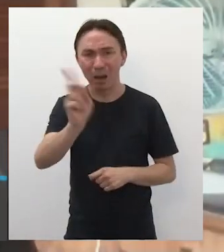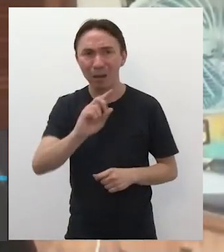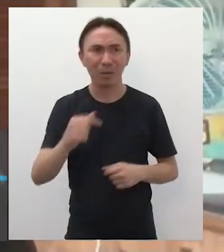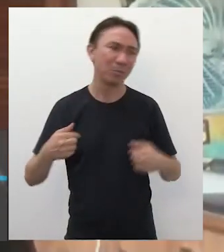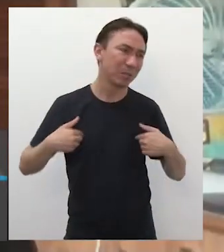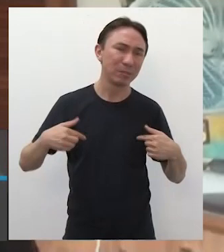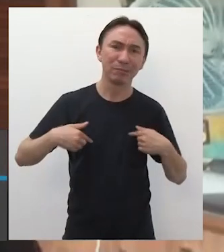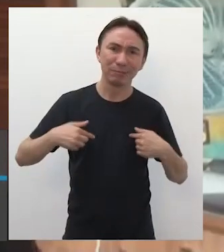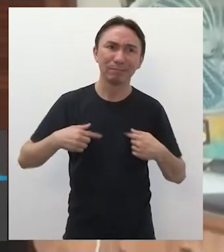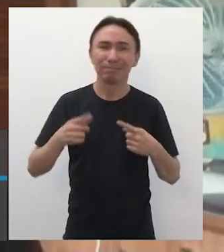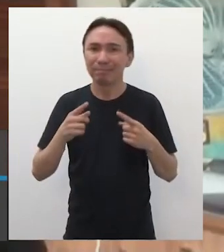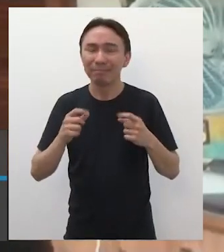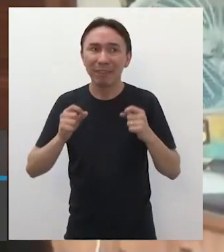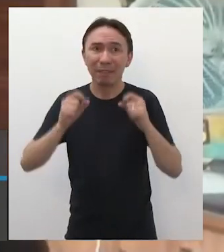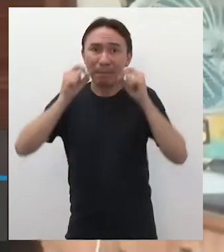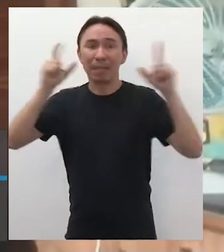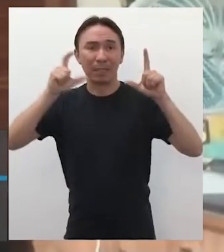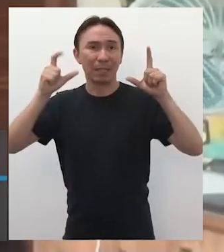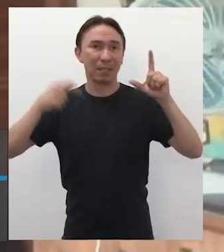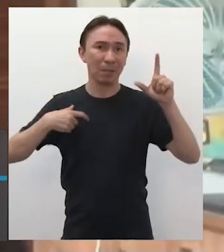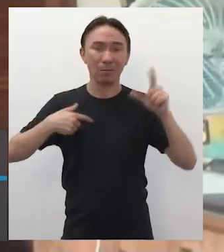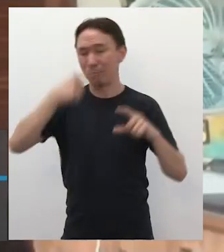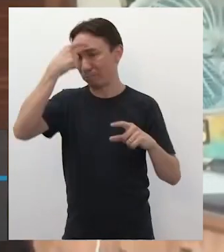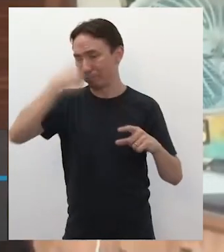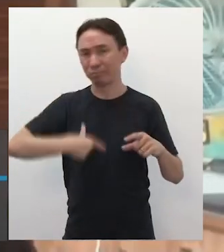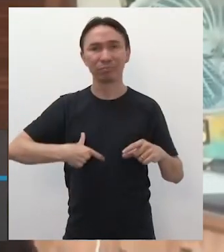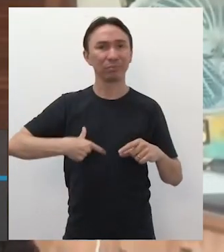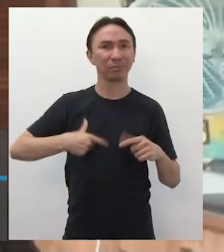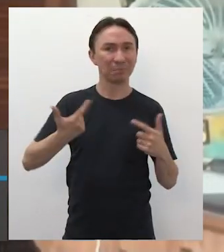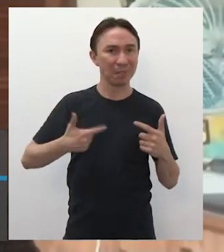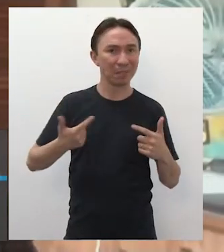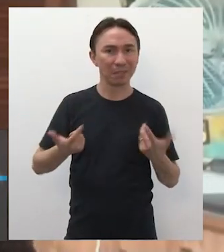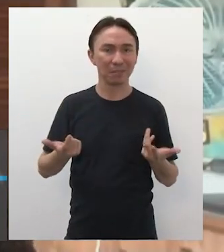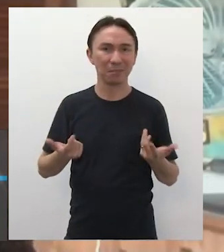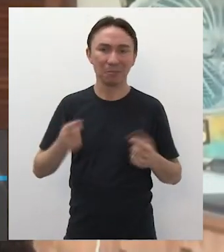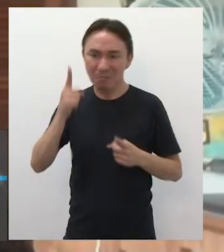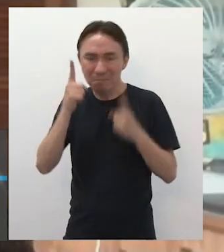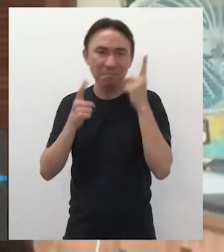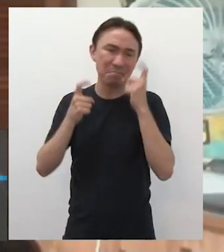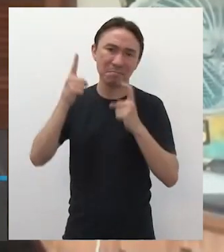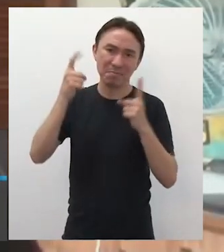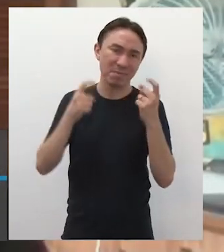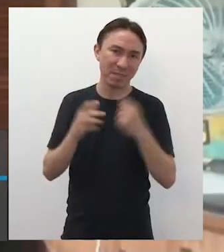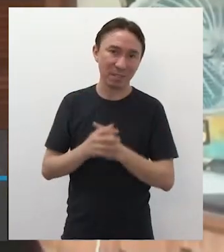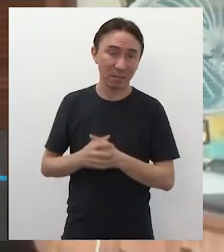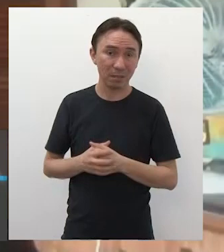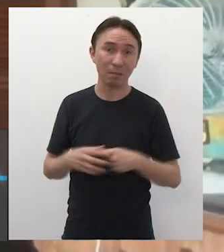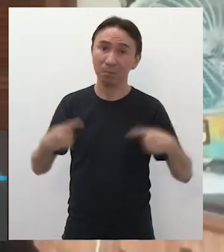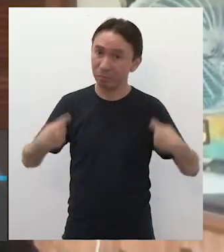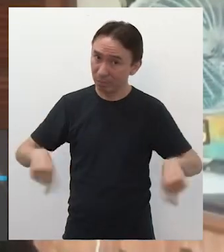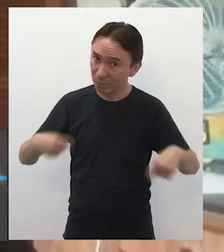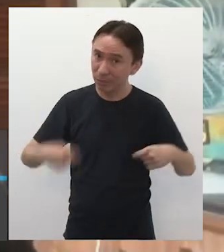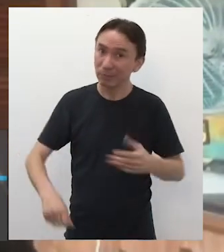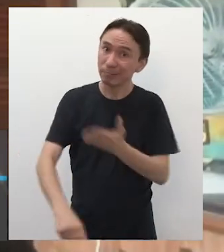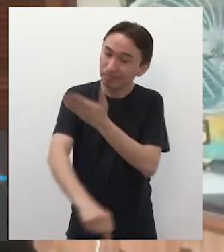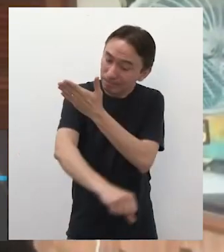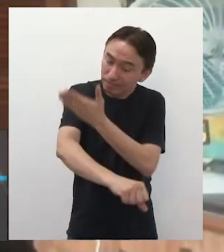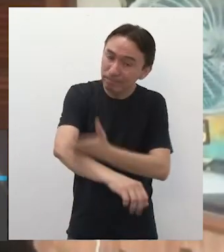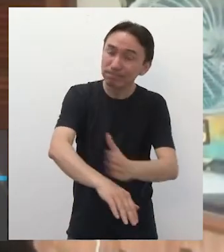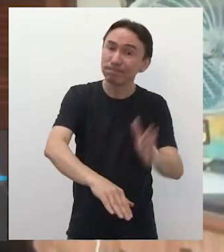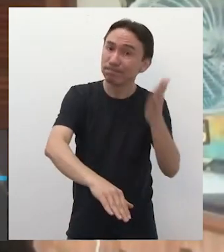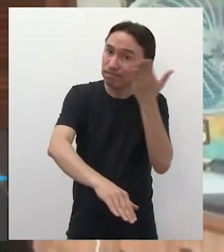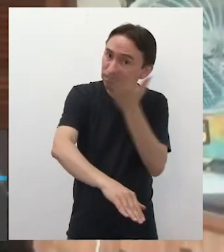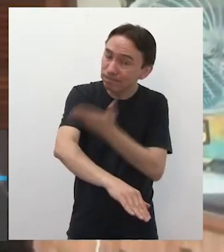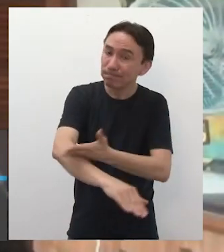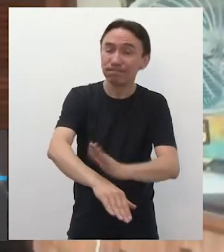verbais. Enfim, é um exercício, tá? Então, o tempo de resposta ele não pode ser imediato. Para e